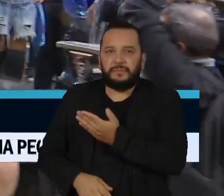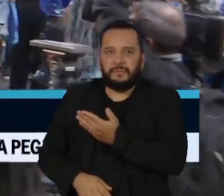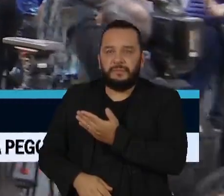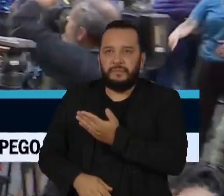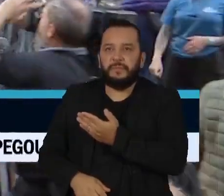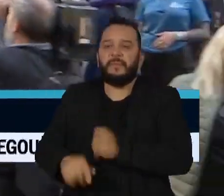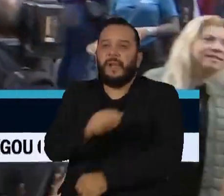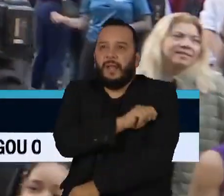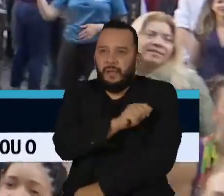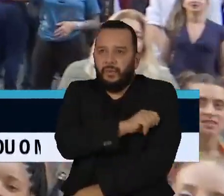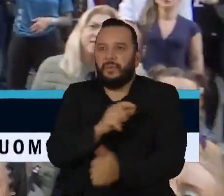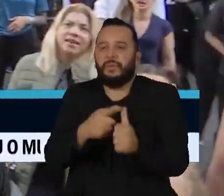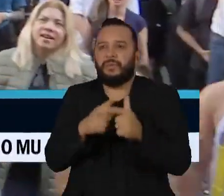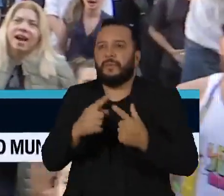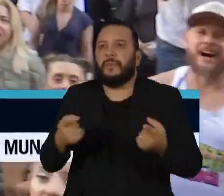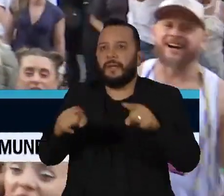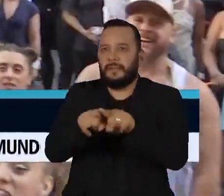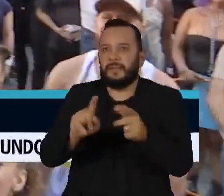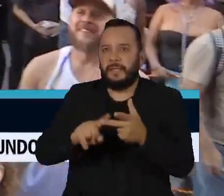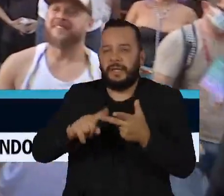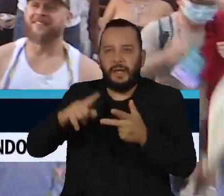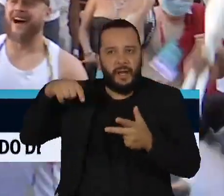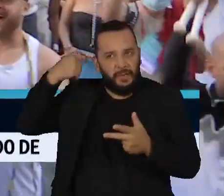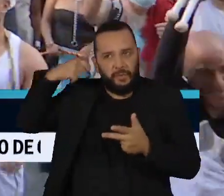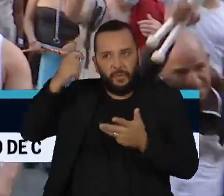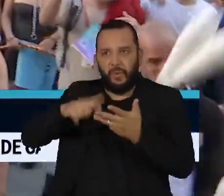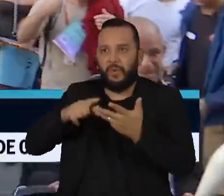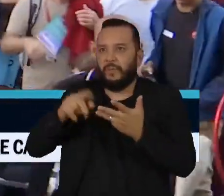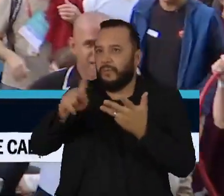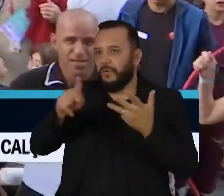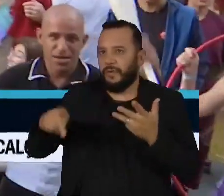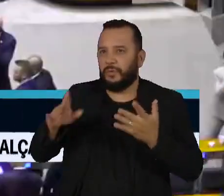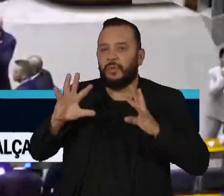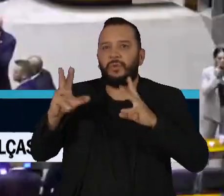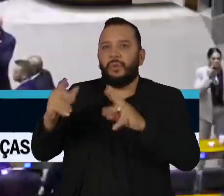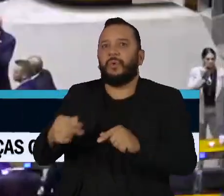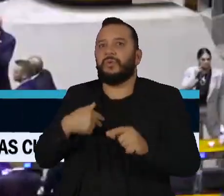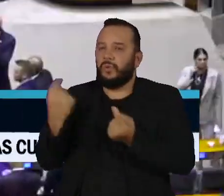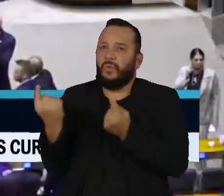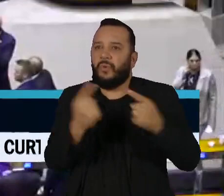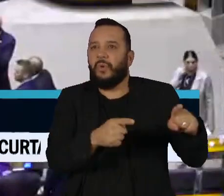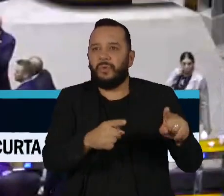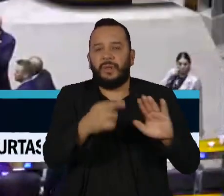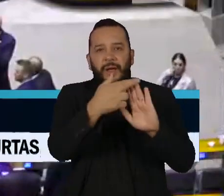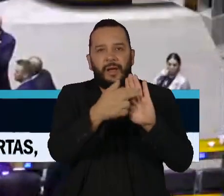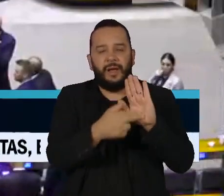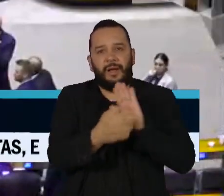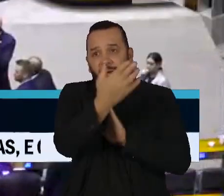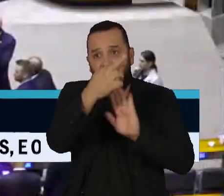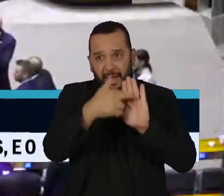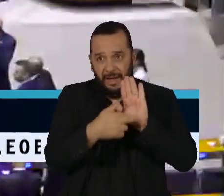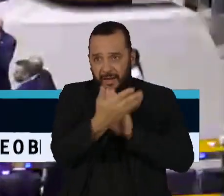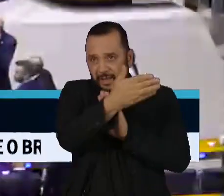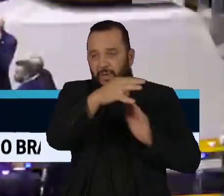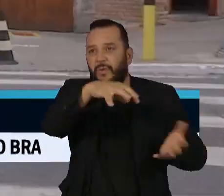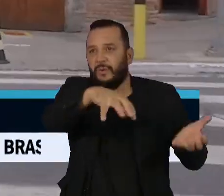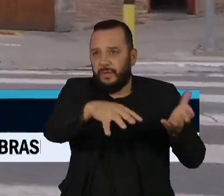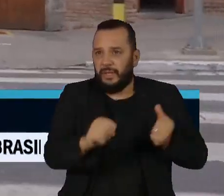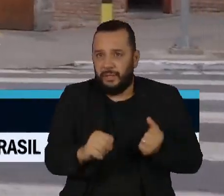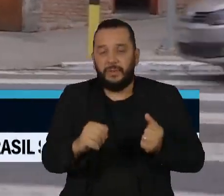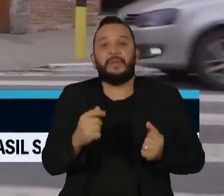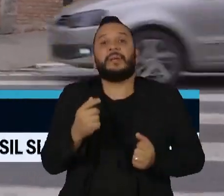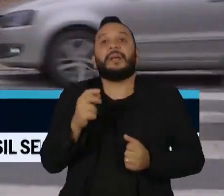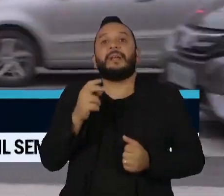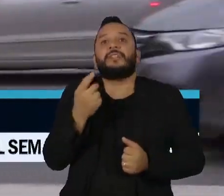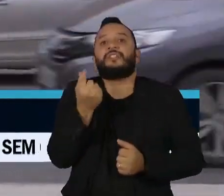Eram alunos, parceiros, artistas, professores. Todos contrários a uma regra que tramita no Congresso e que prevê o desvio